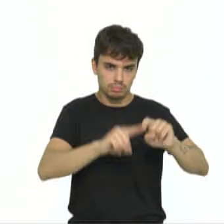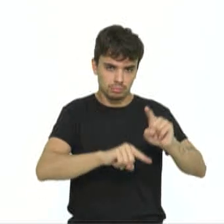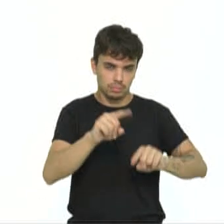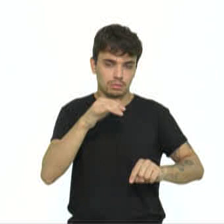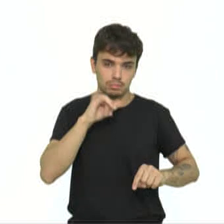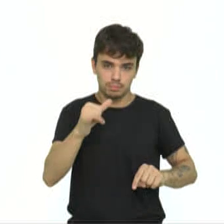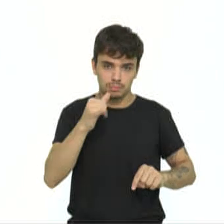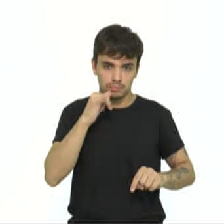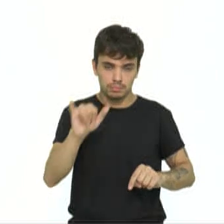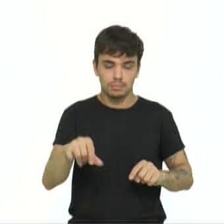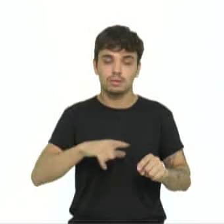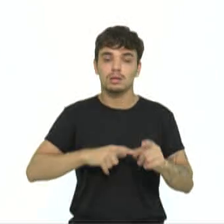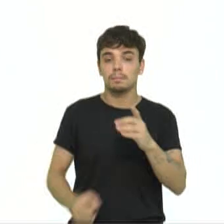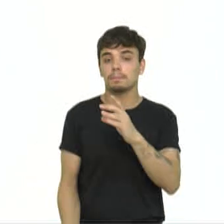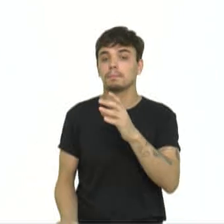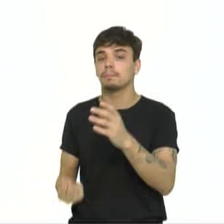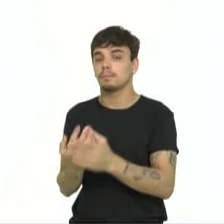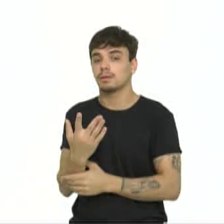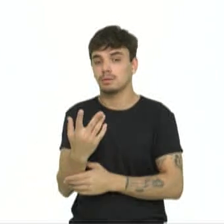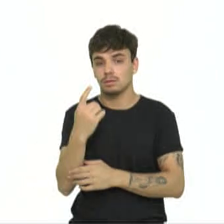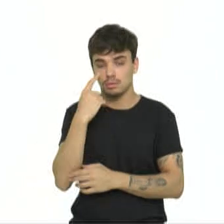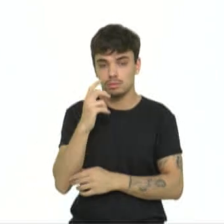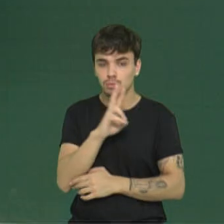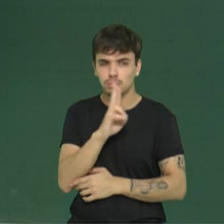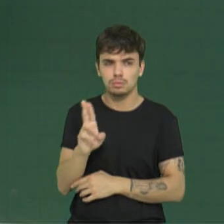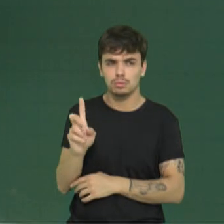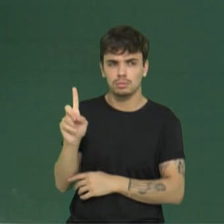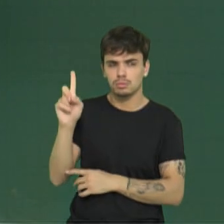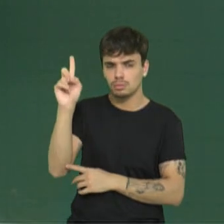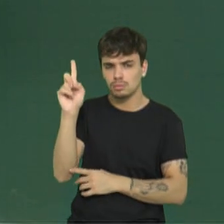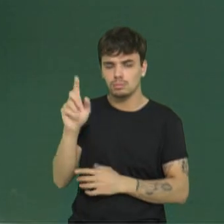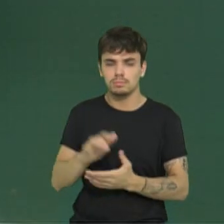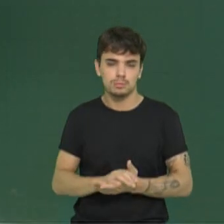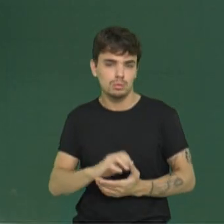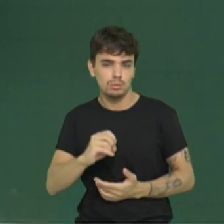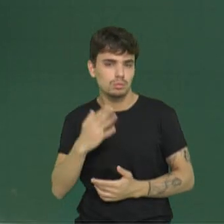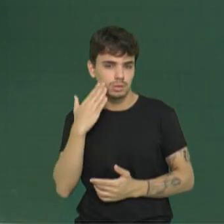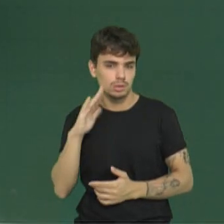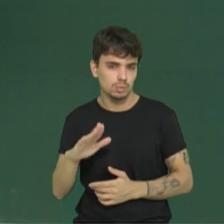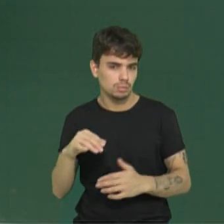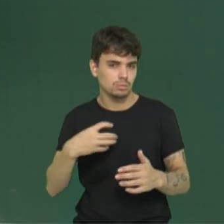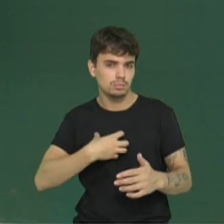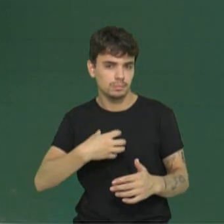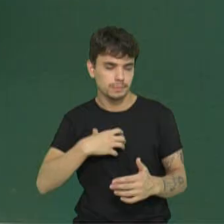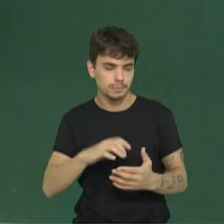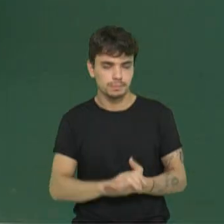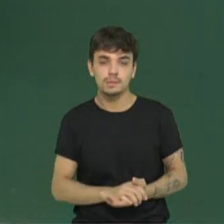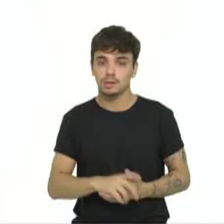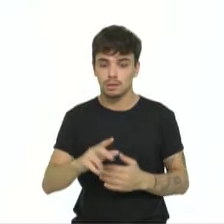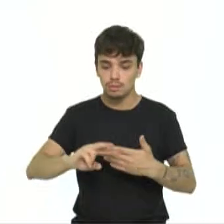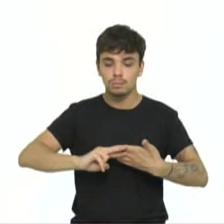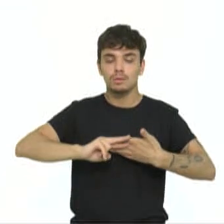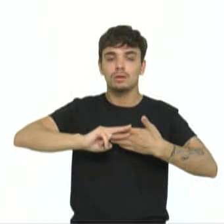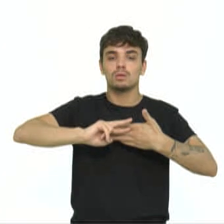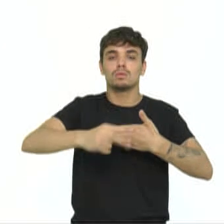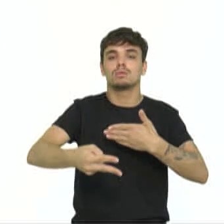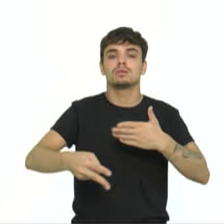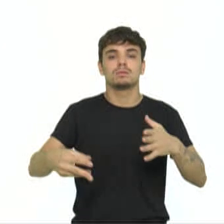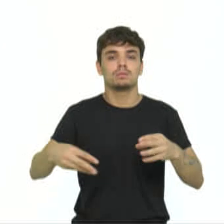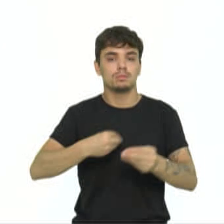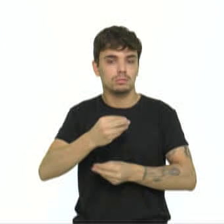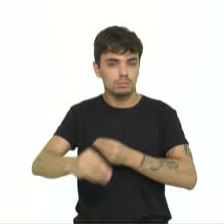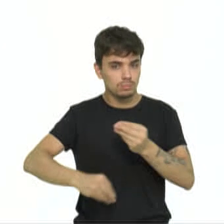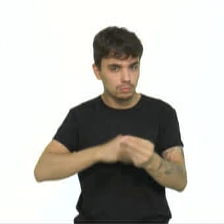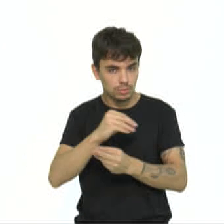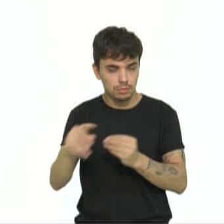dando origem ao rhythm and blues, né, o blues de ritmo, né, que consequentemente mistura-se com a